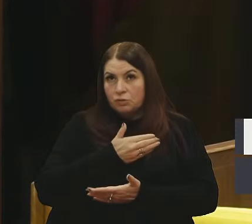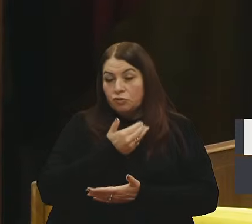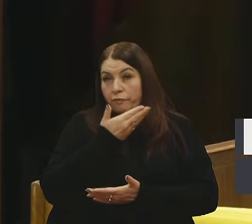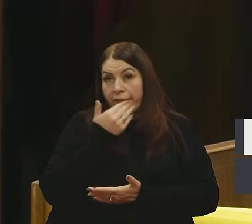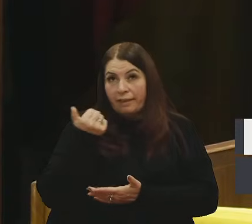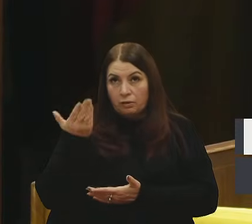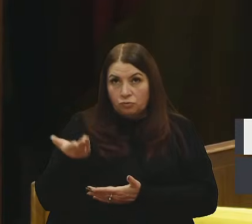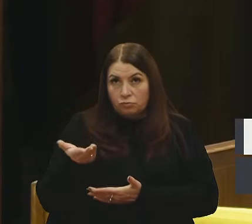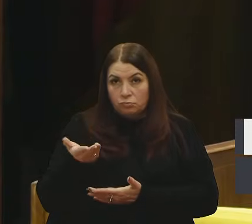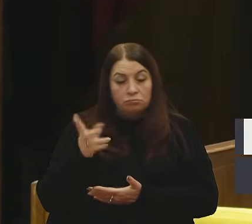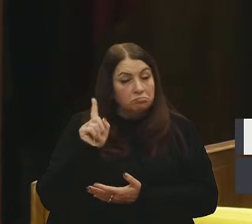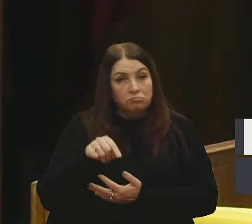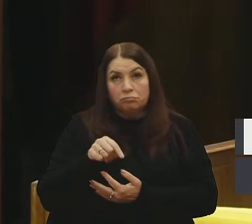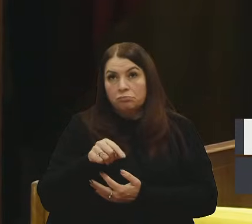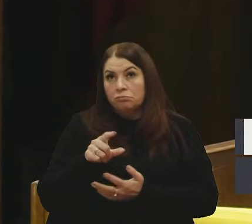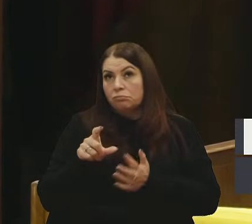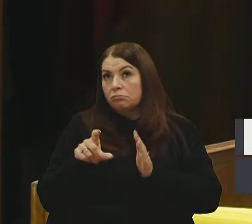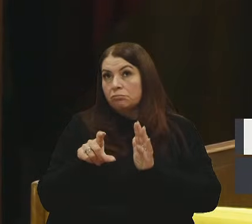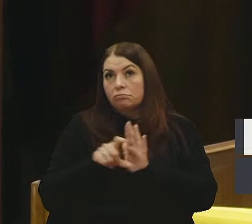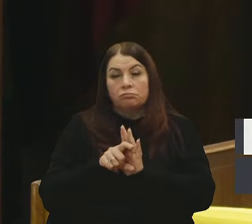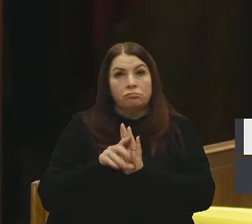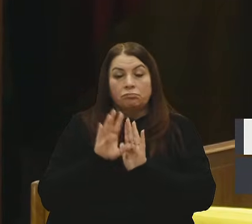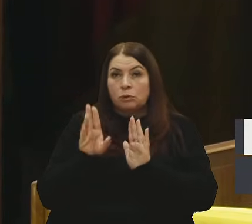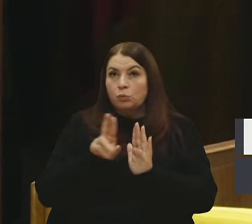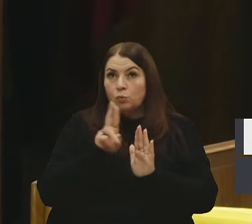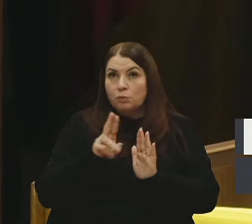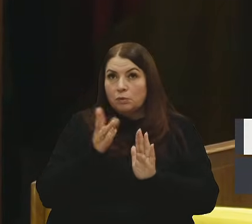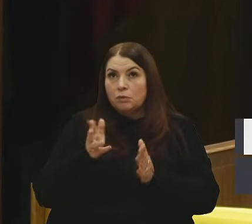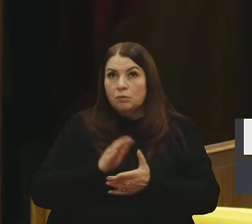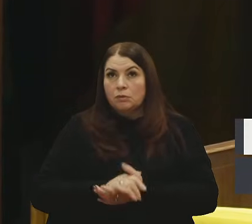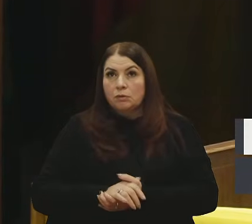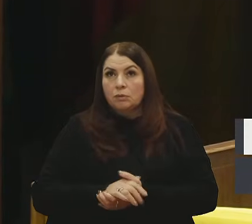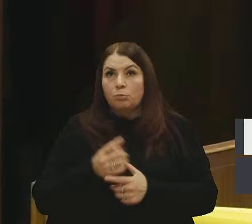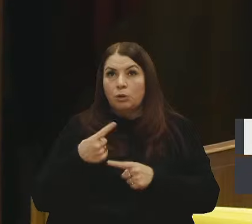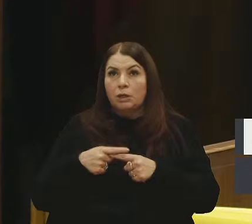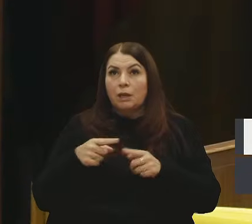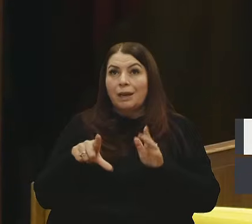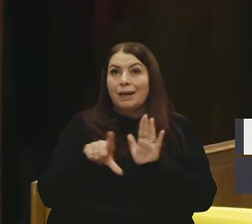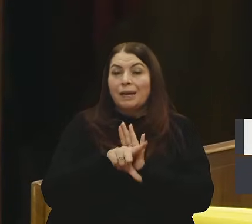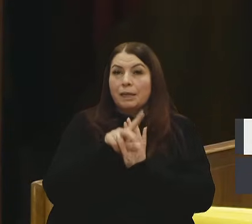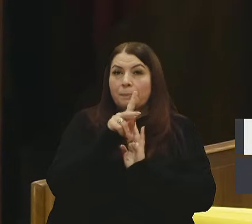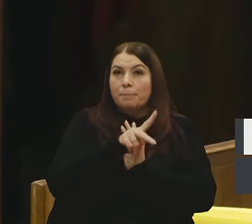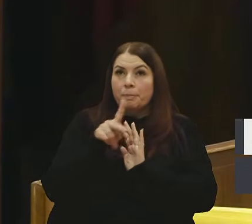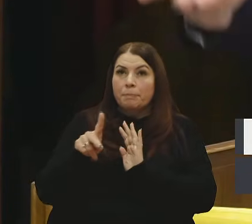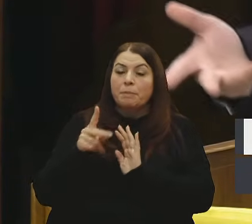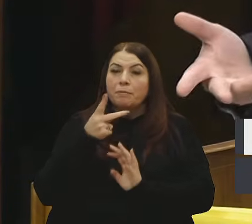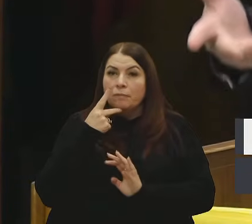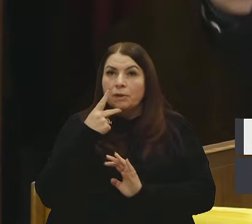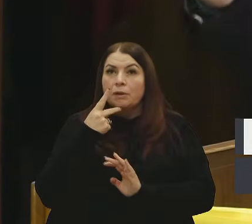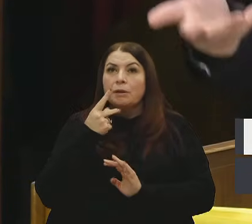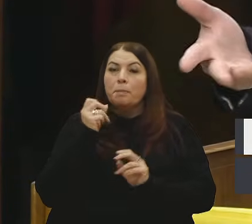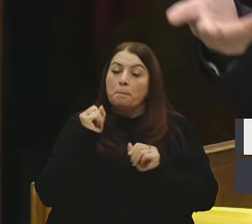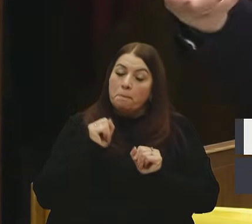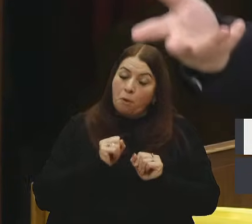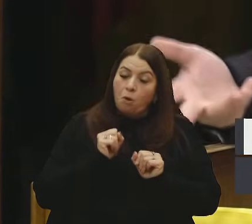vantajosidade. É um termo que está sendo usado agora porque na lei das PPPs diz que pode sim fazer a